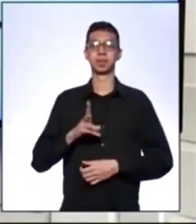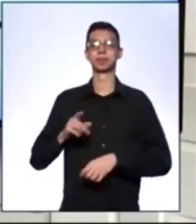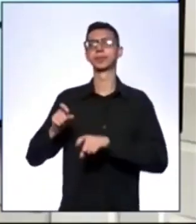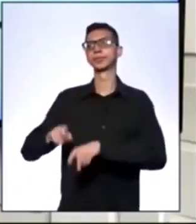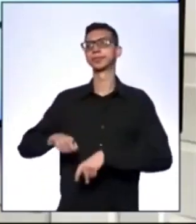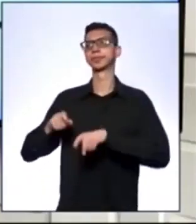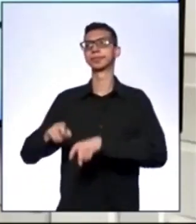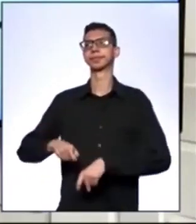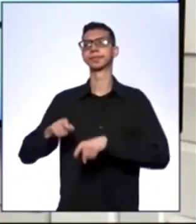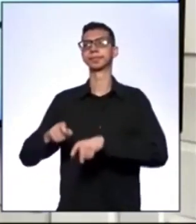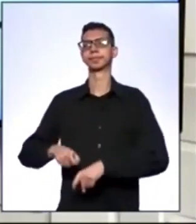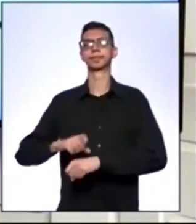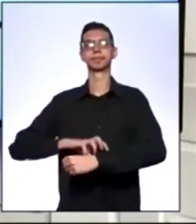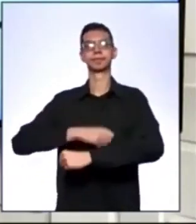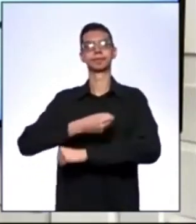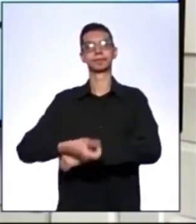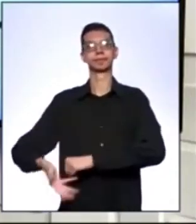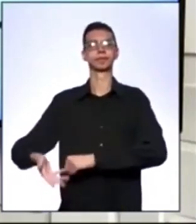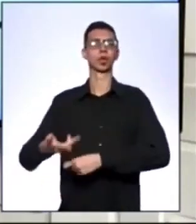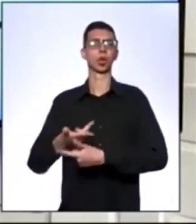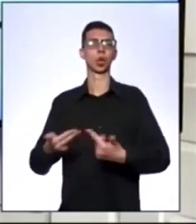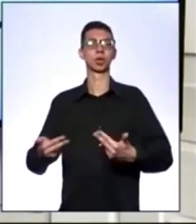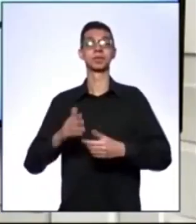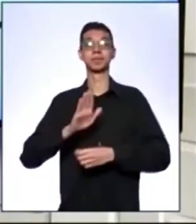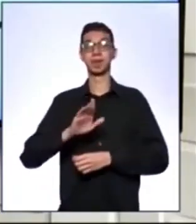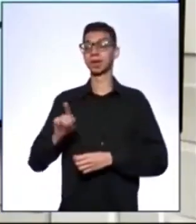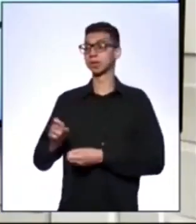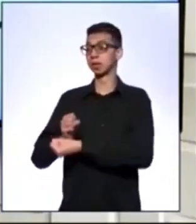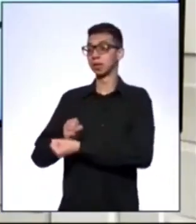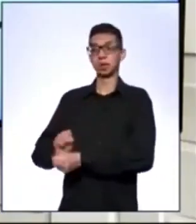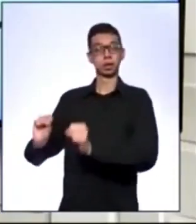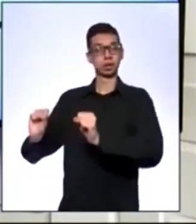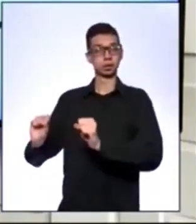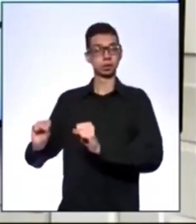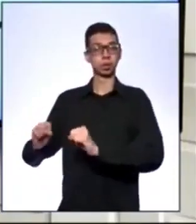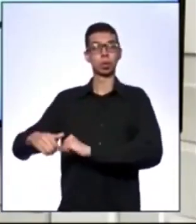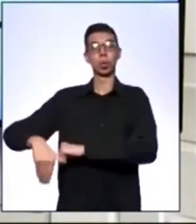liberto. Ele foi jogado à rua.